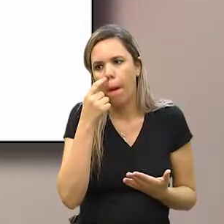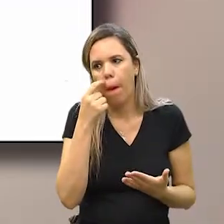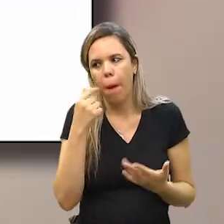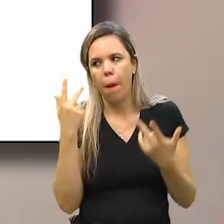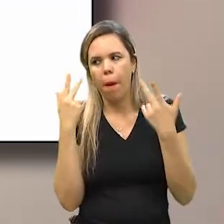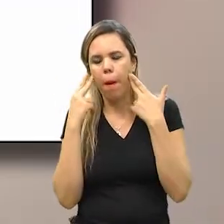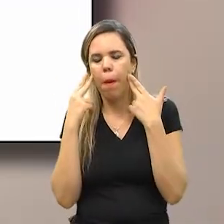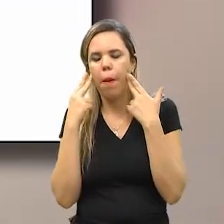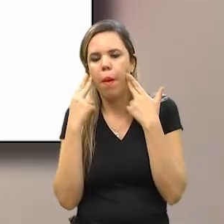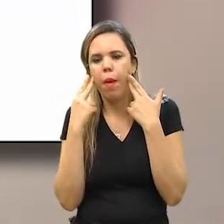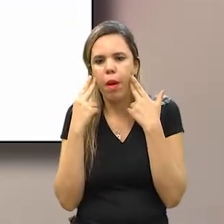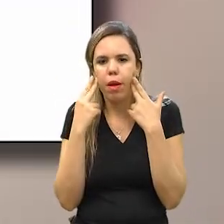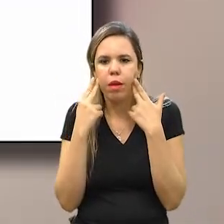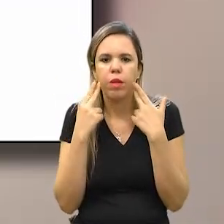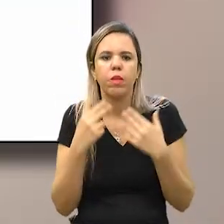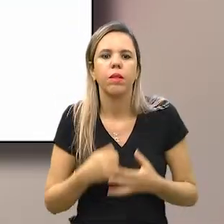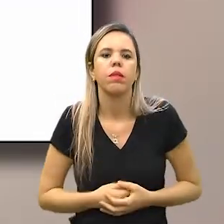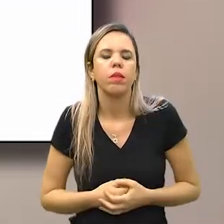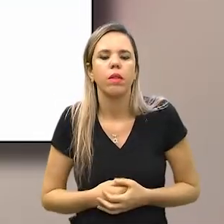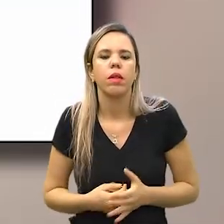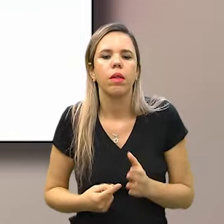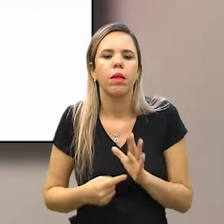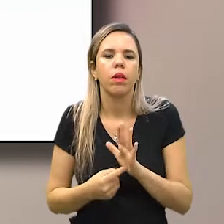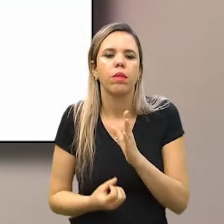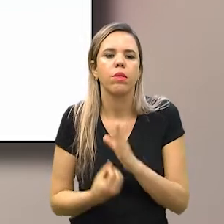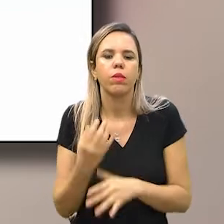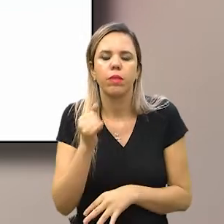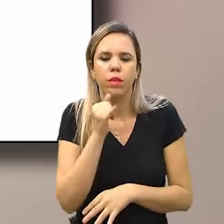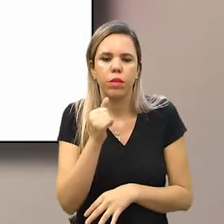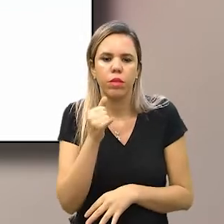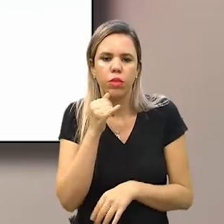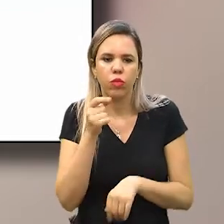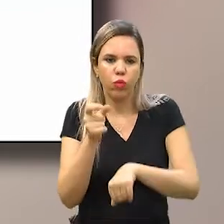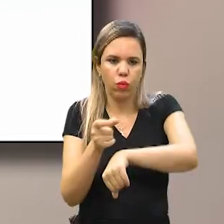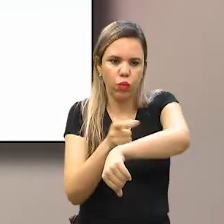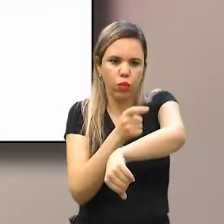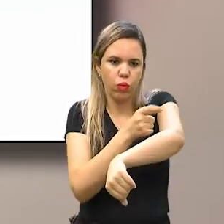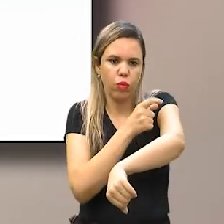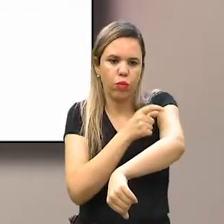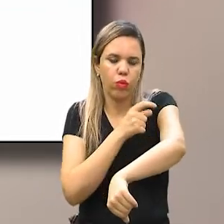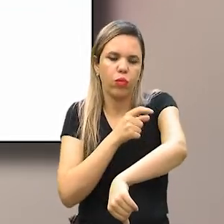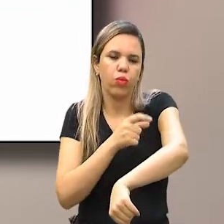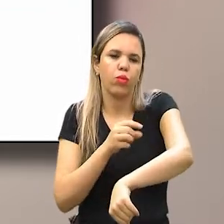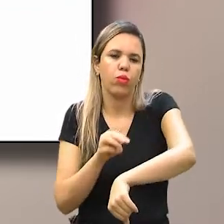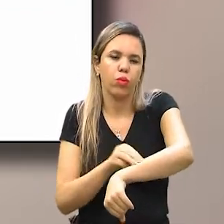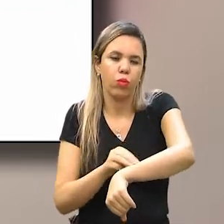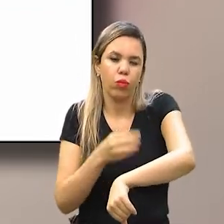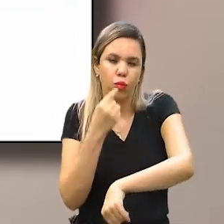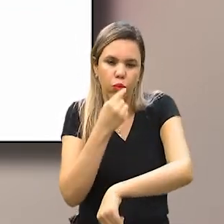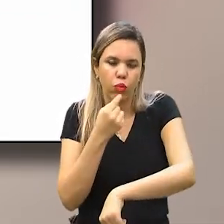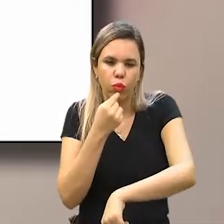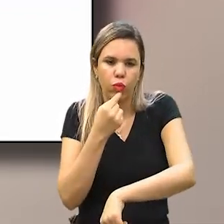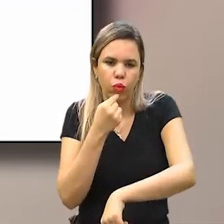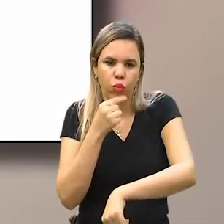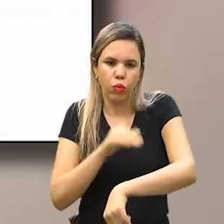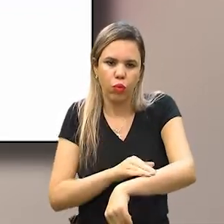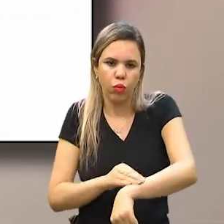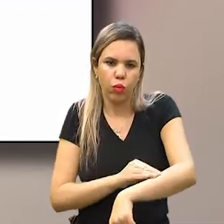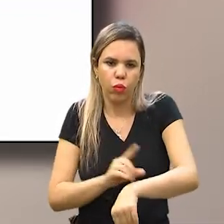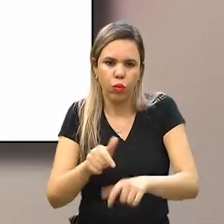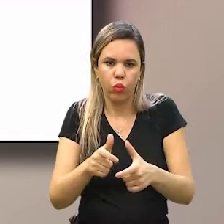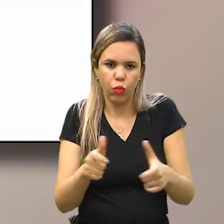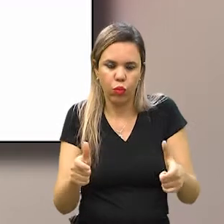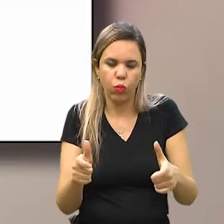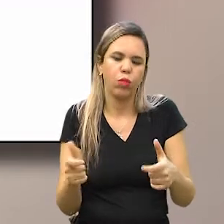sintomas? Então, o mais comum, o herpes zoster, ele aparece com as manchas na pele, manchas vermelhas, que logo depois